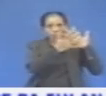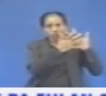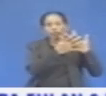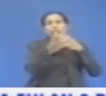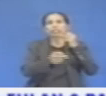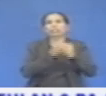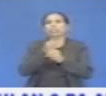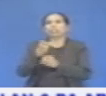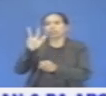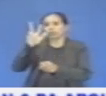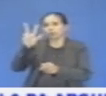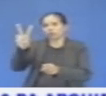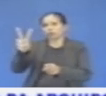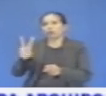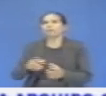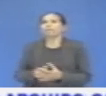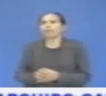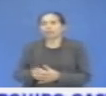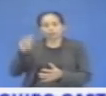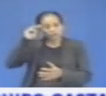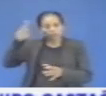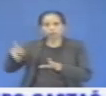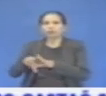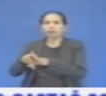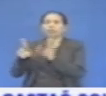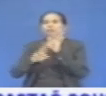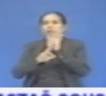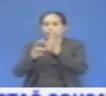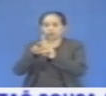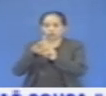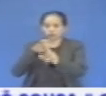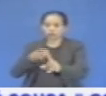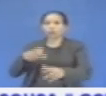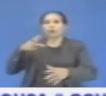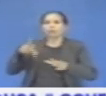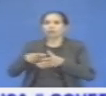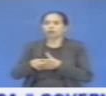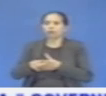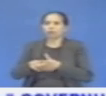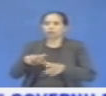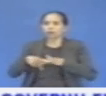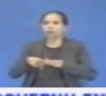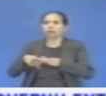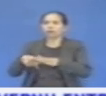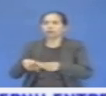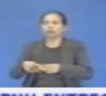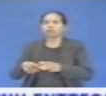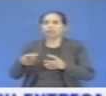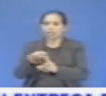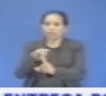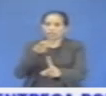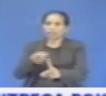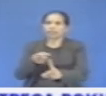husi juíza Albertina Neves. Ministério Público representa husi procurador Jacinto Babu no Arguido retang assistência